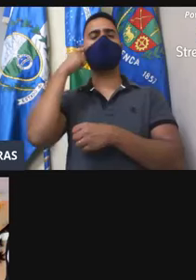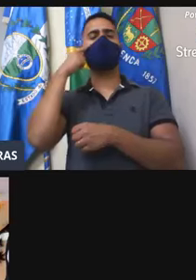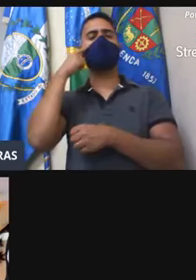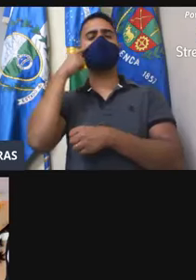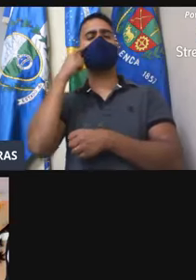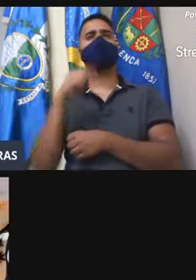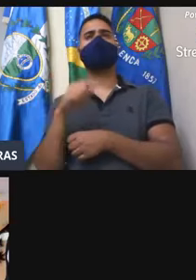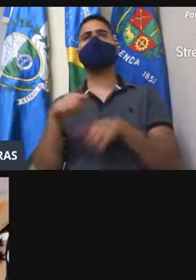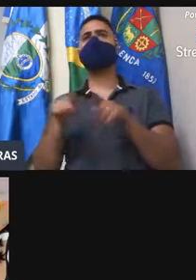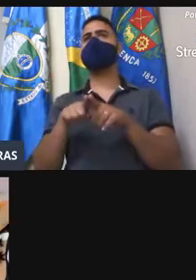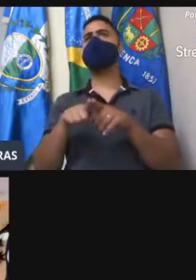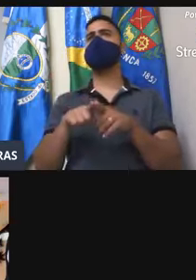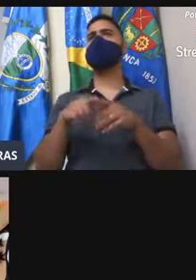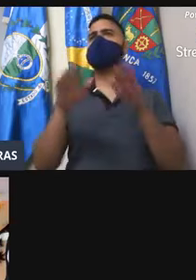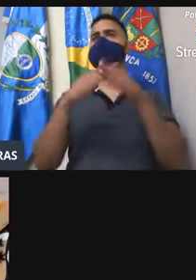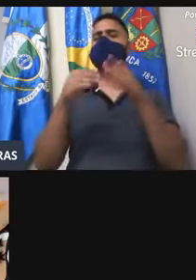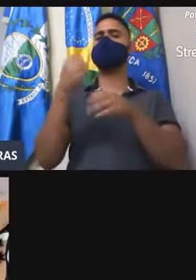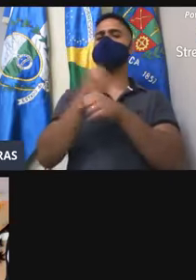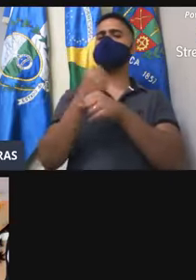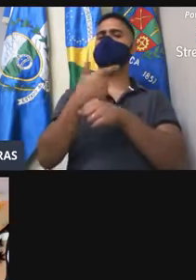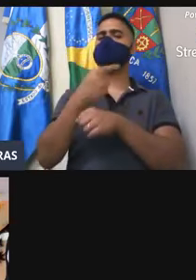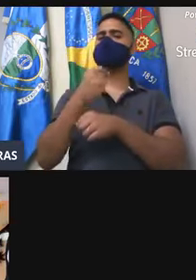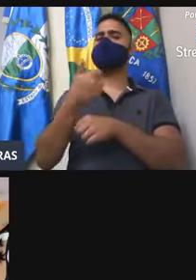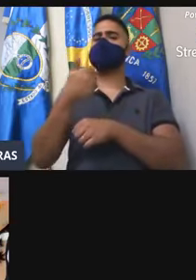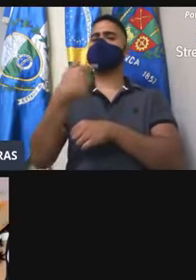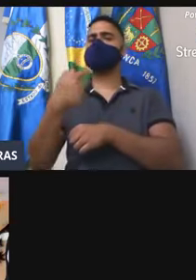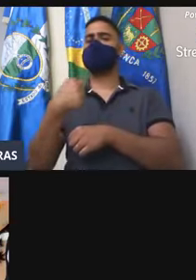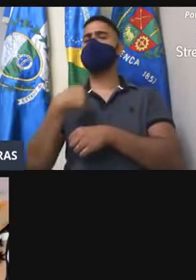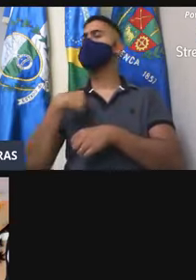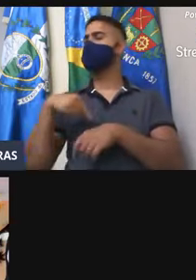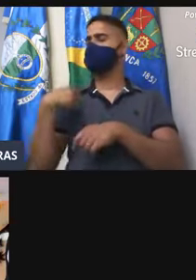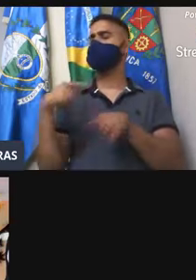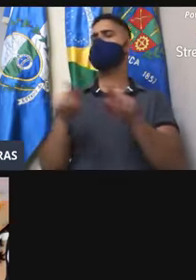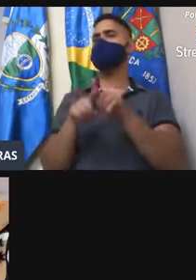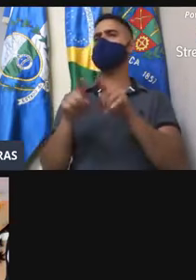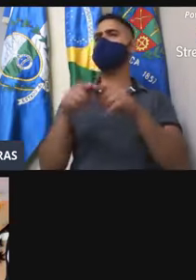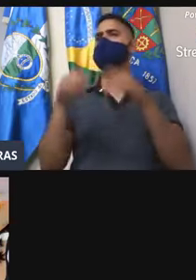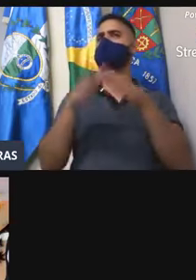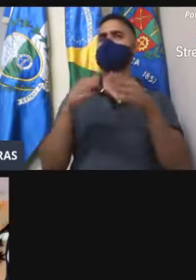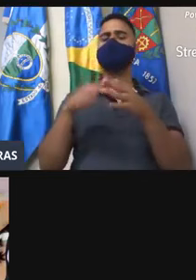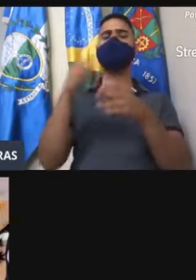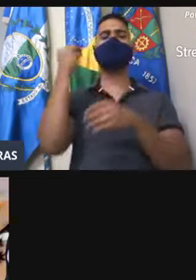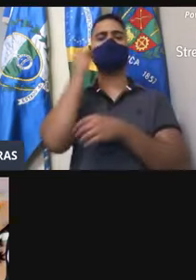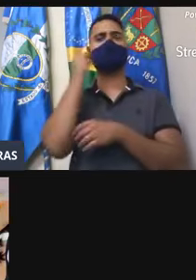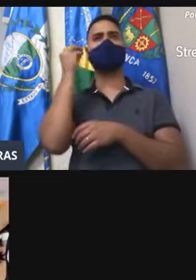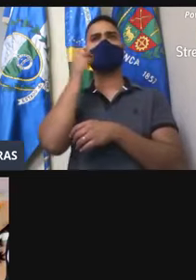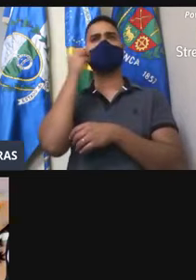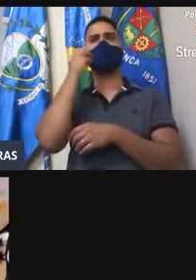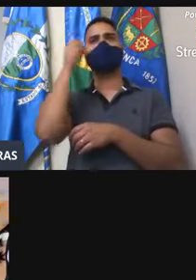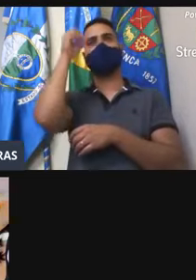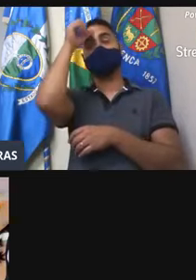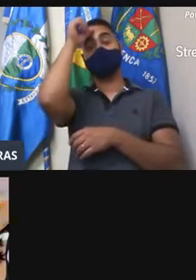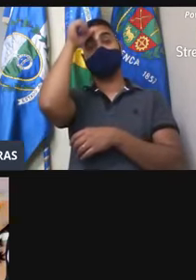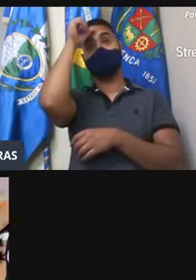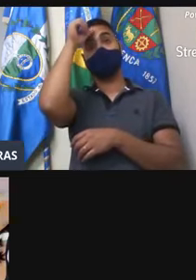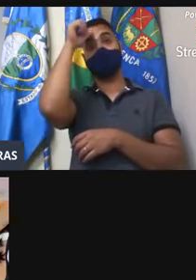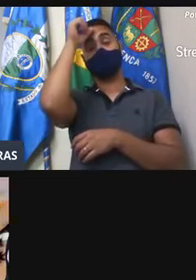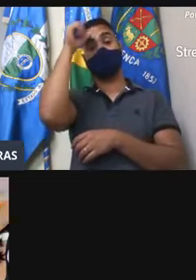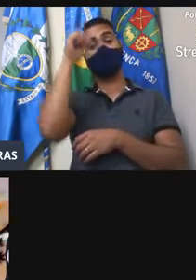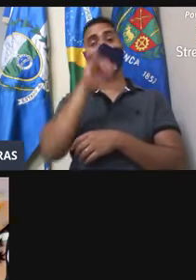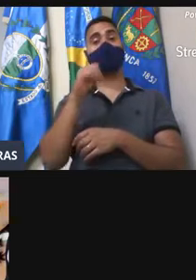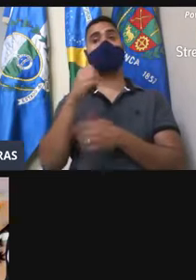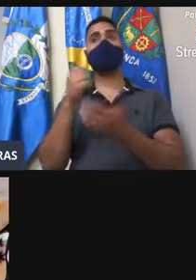alguns pedidos aí, até de 2017, eu também, às vezes, a gente pede, né? Eu vim também pelejando também, às vezes, para que a prefeitura, se eu